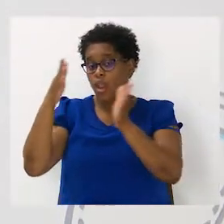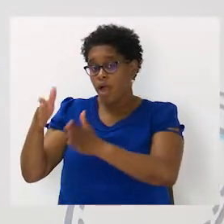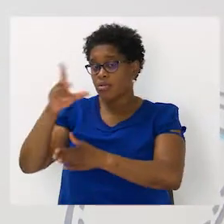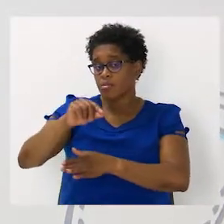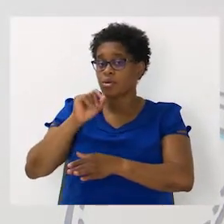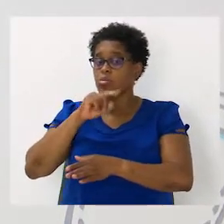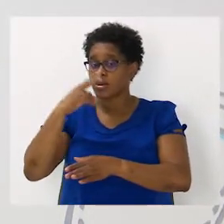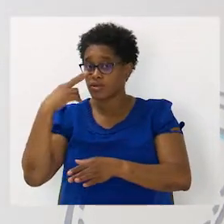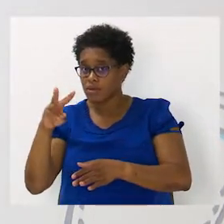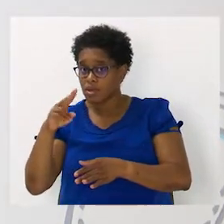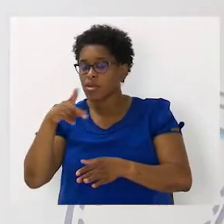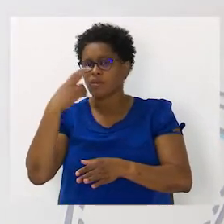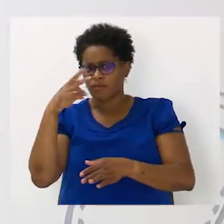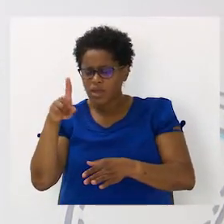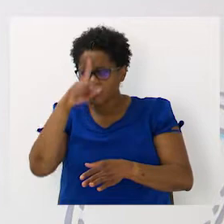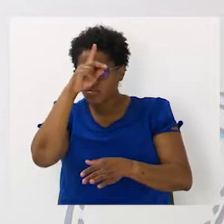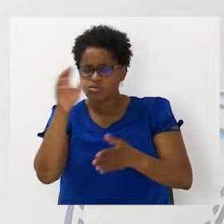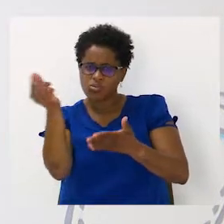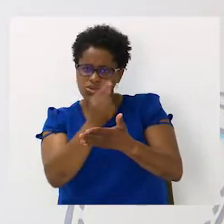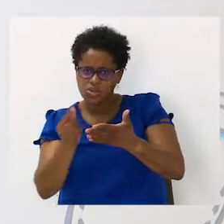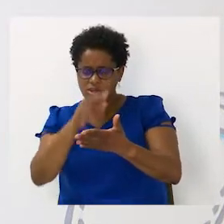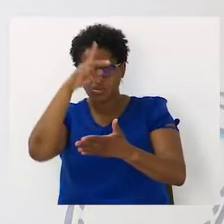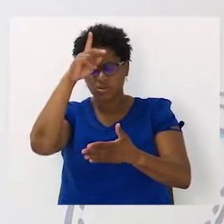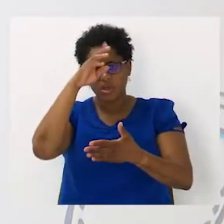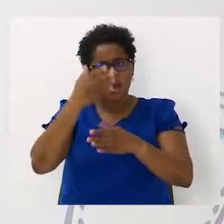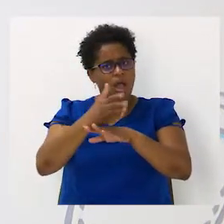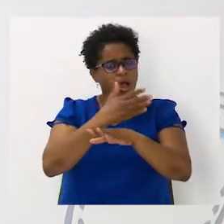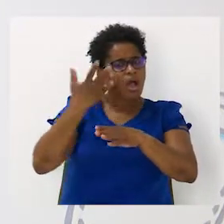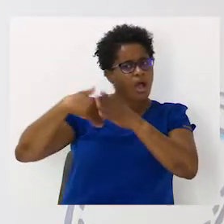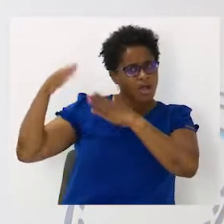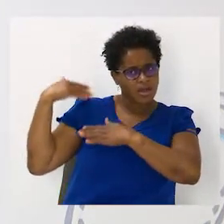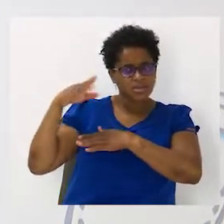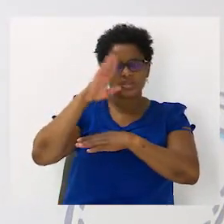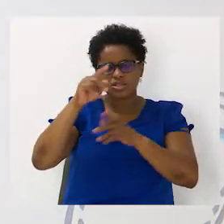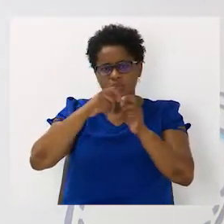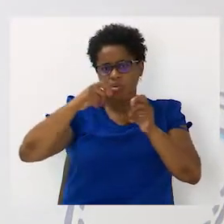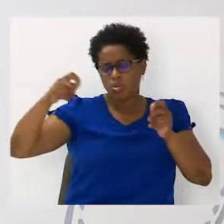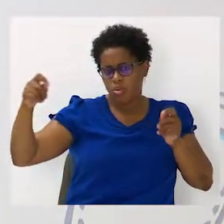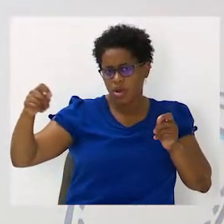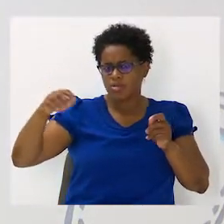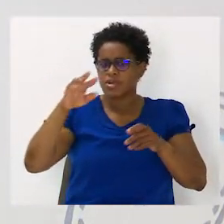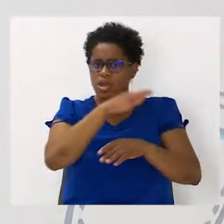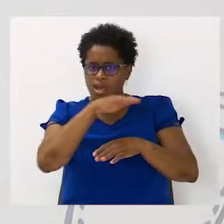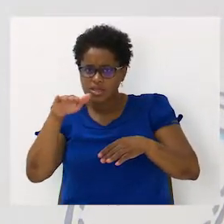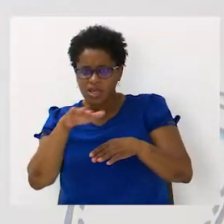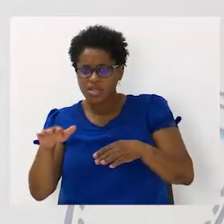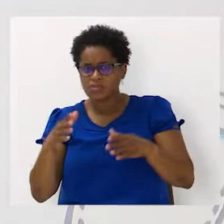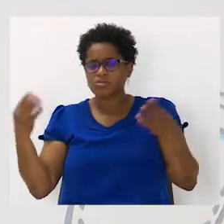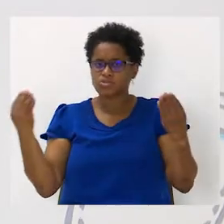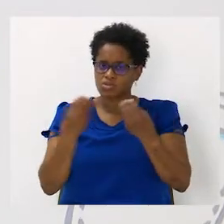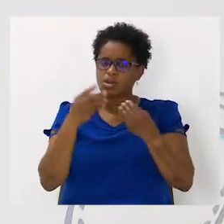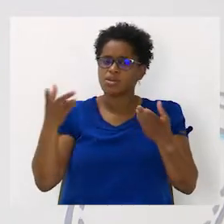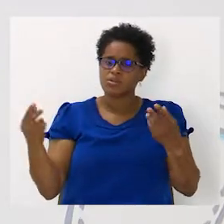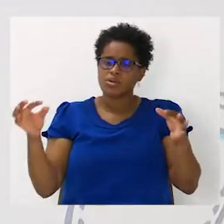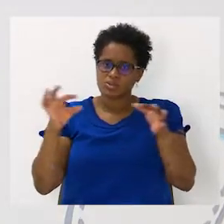podem verificar o desenho anterior, vocês podem ver que se prolongarmos as retas transversais, as duas retas vão se intersetar mais